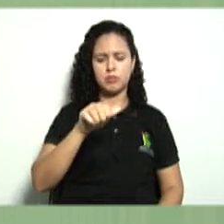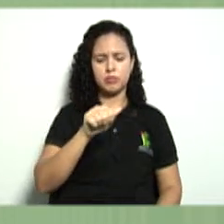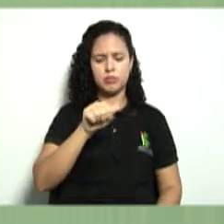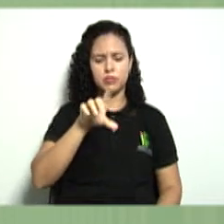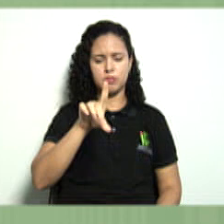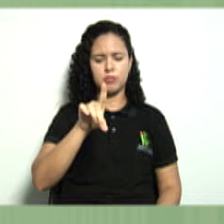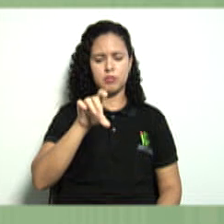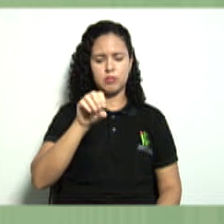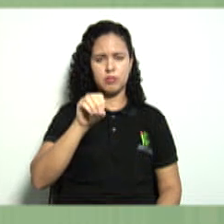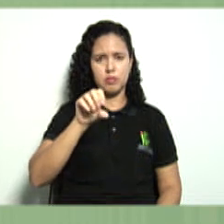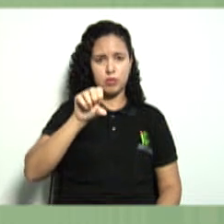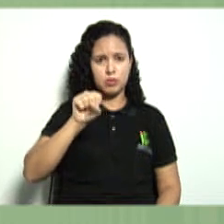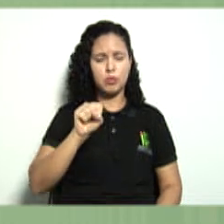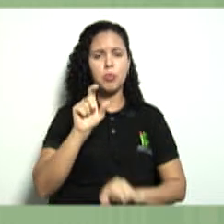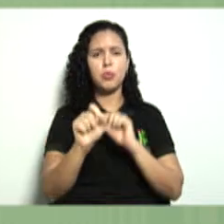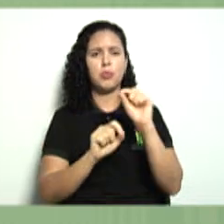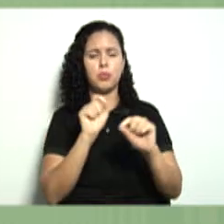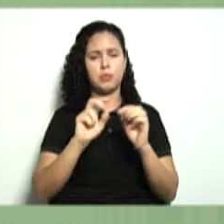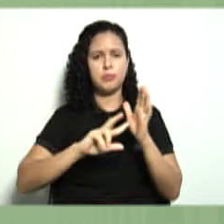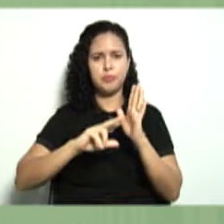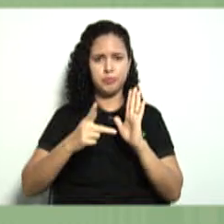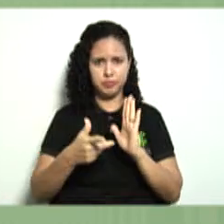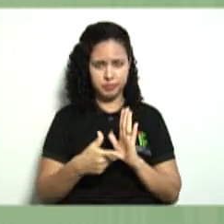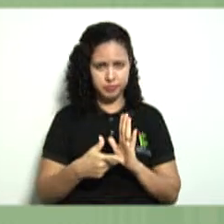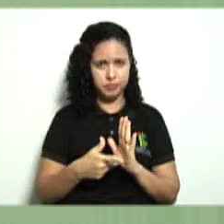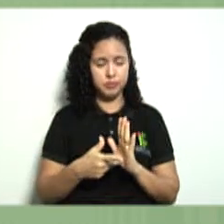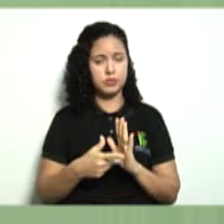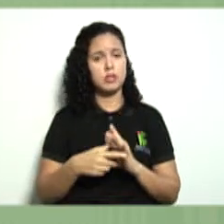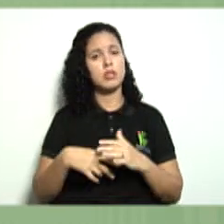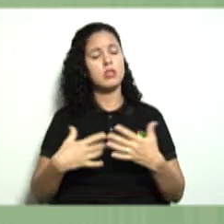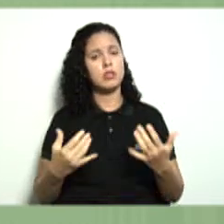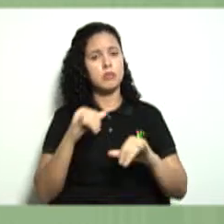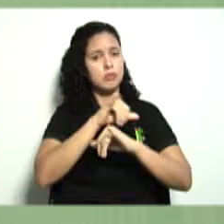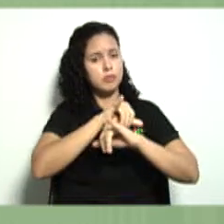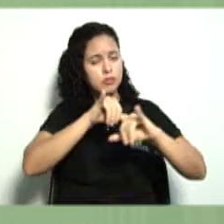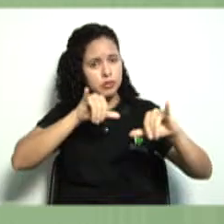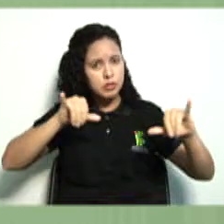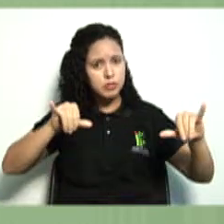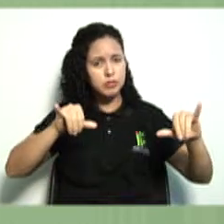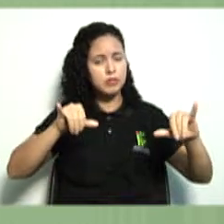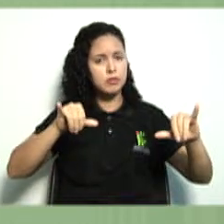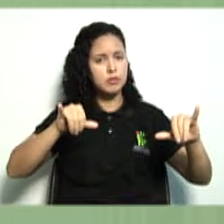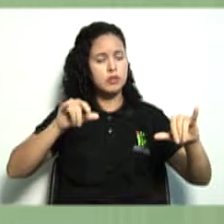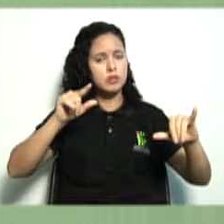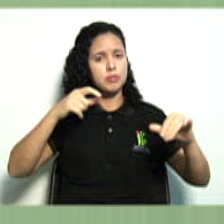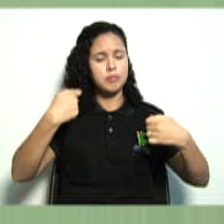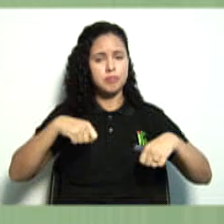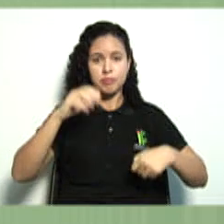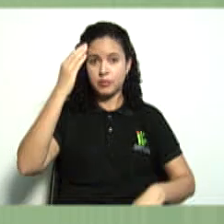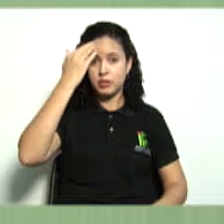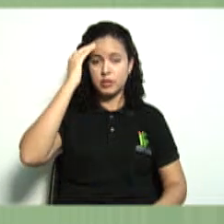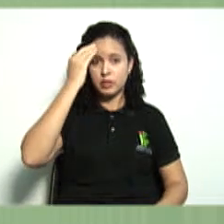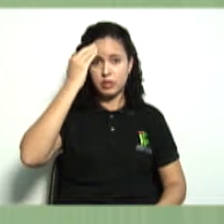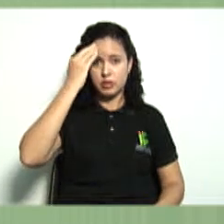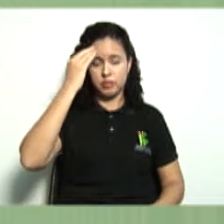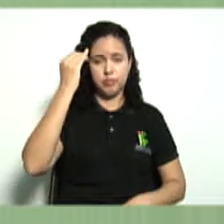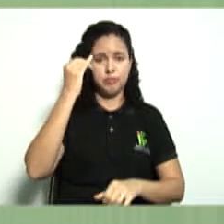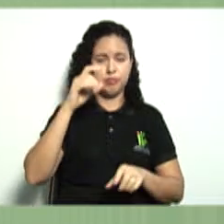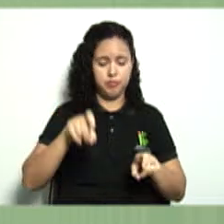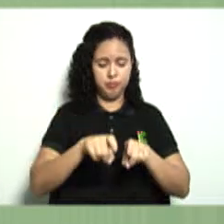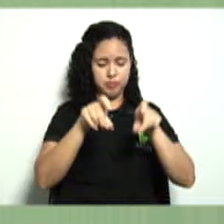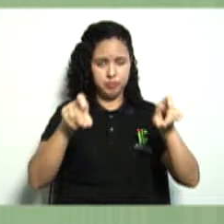Então assim, a gente, quando fala em informação, a gente precisa primeiro ser o quê? Primeiro entender que informática é um conjunto de